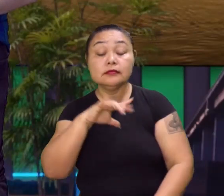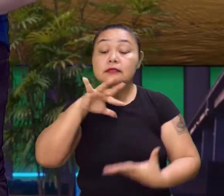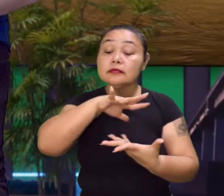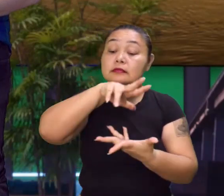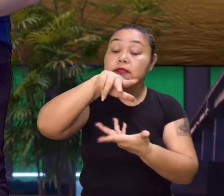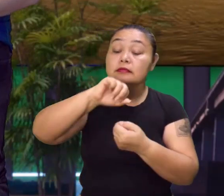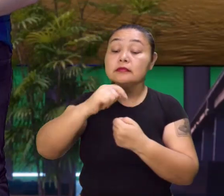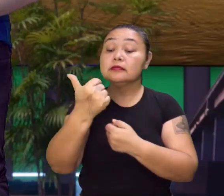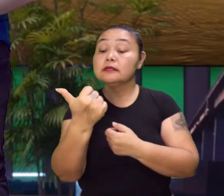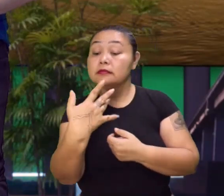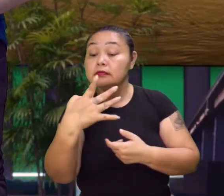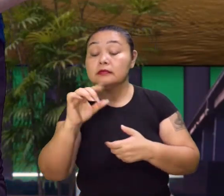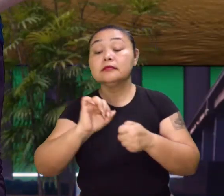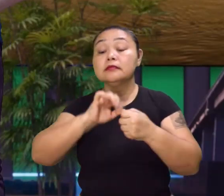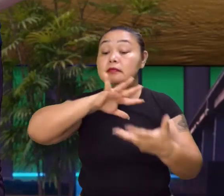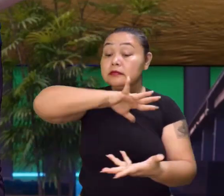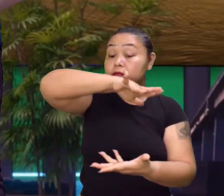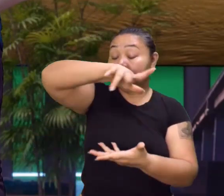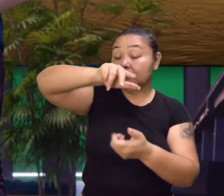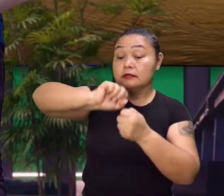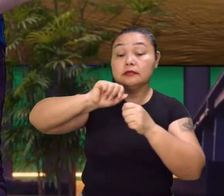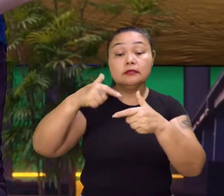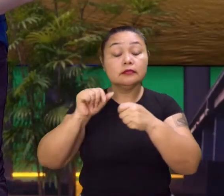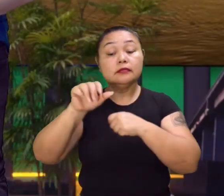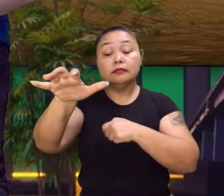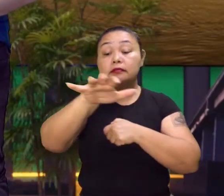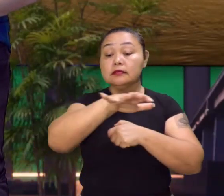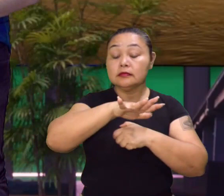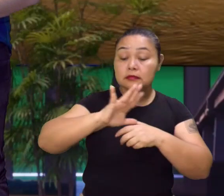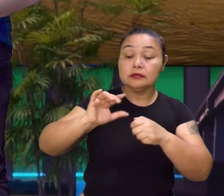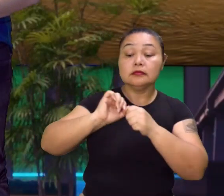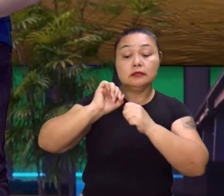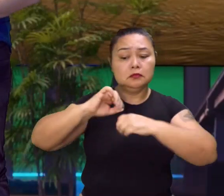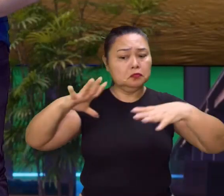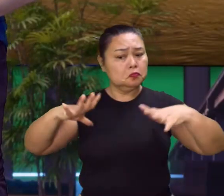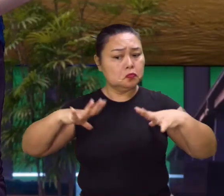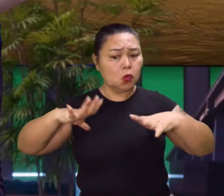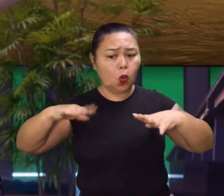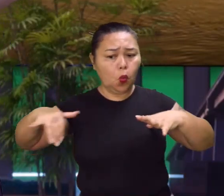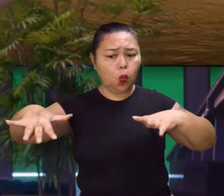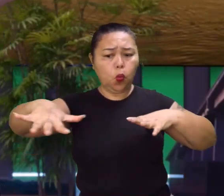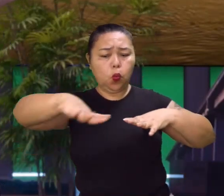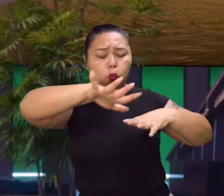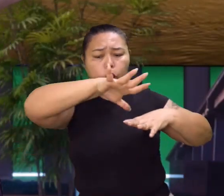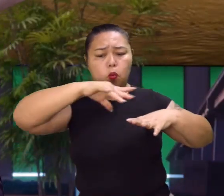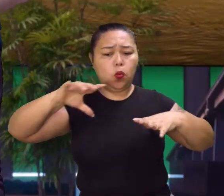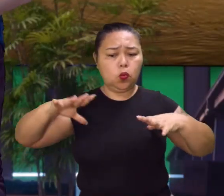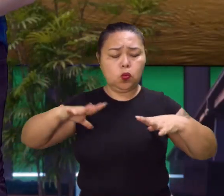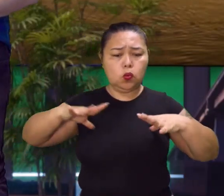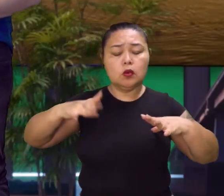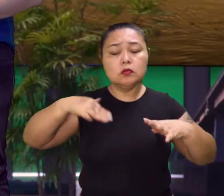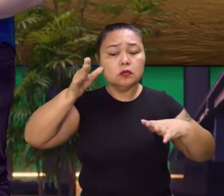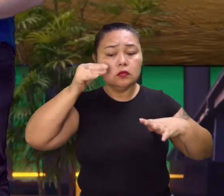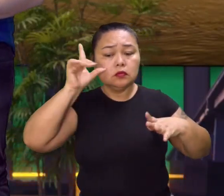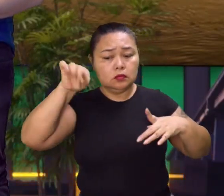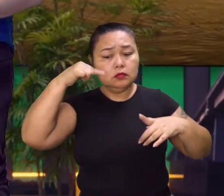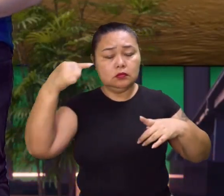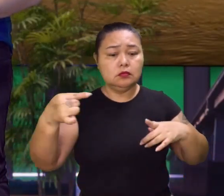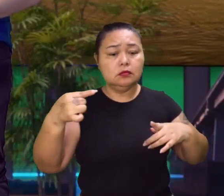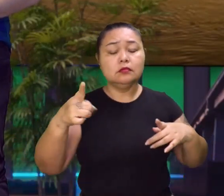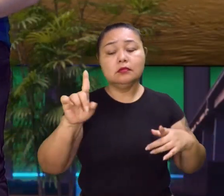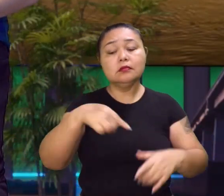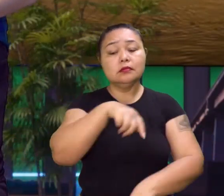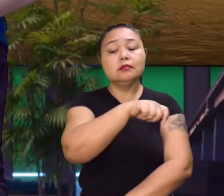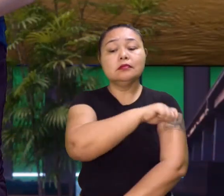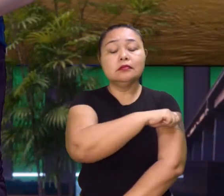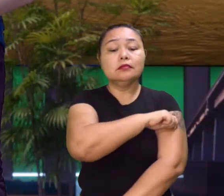vive 24 horas, praticamente. Principalmente nas áreas de grandes metrópoles, Isso, né? nas grandes metrópoles, né? Mas fica só a nível de curiosidade, que isso aí nossos queridos